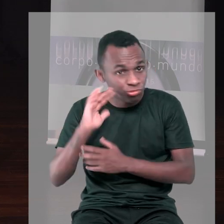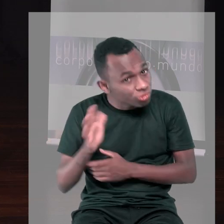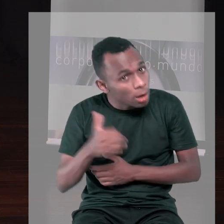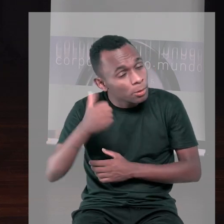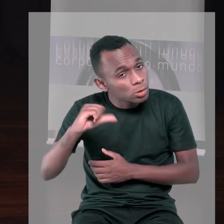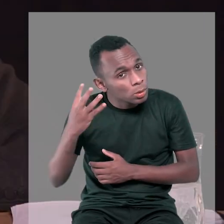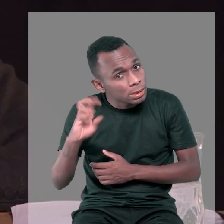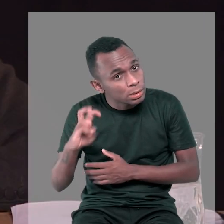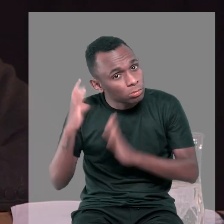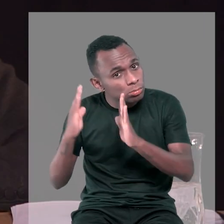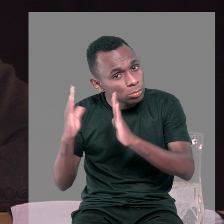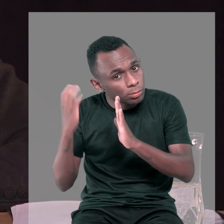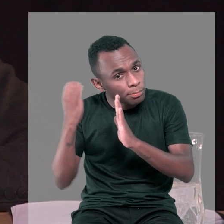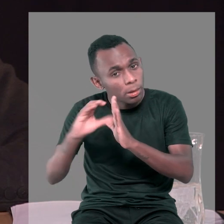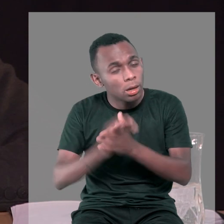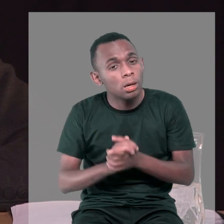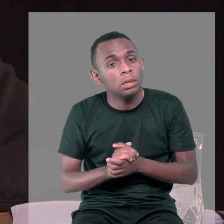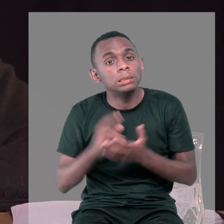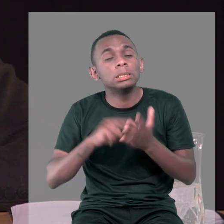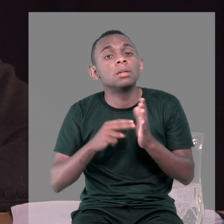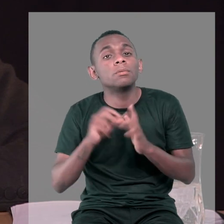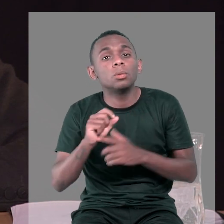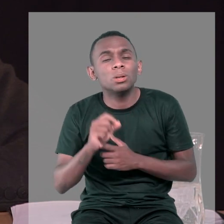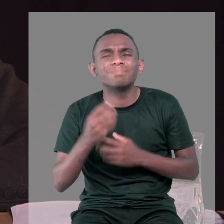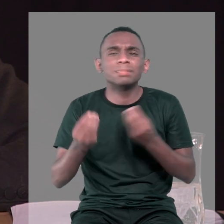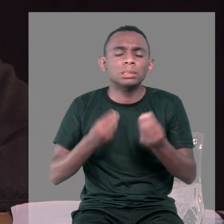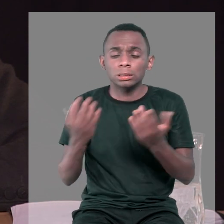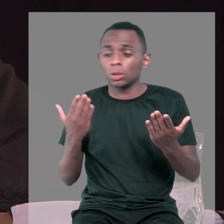comum. E eu termino citando essa passagem do Grossman.